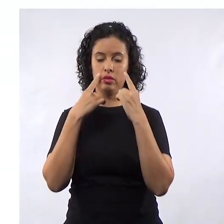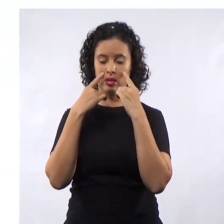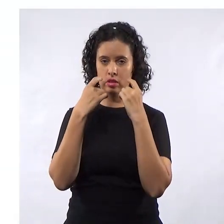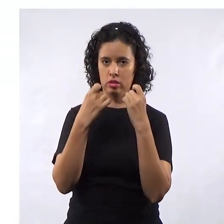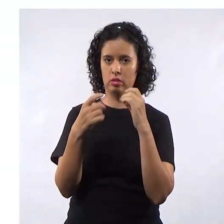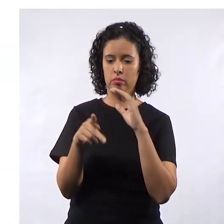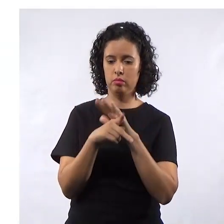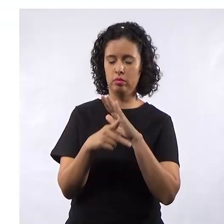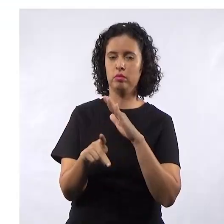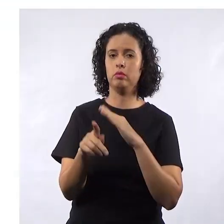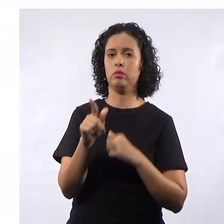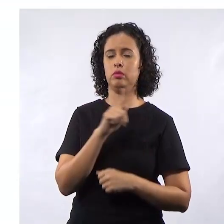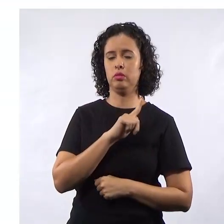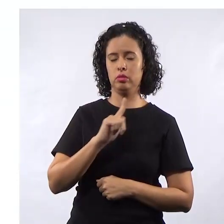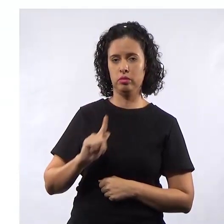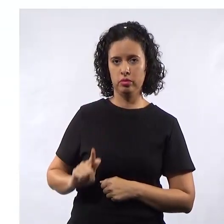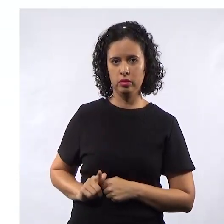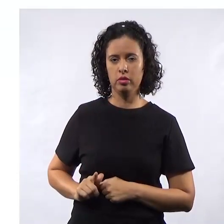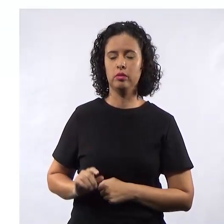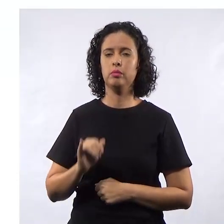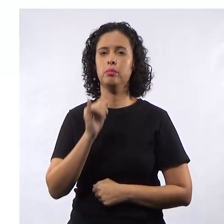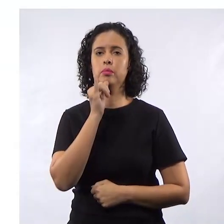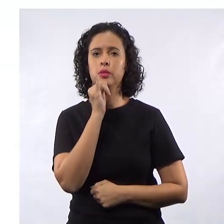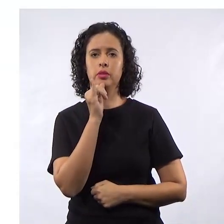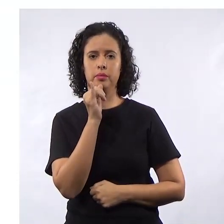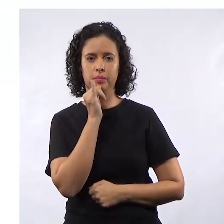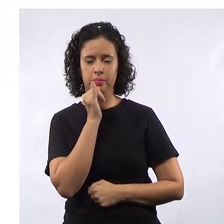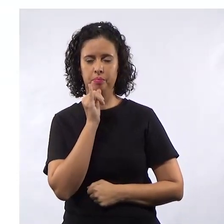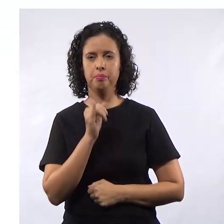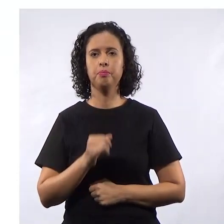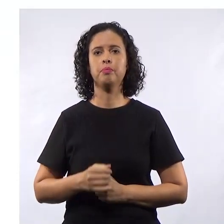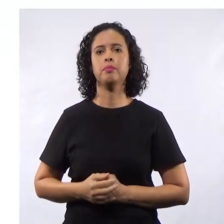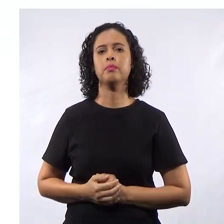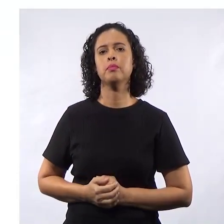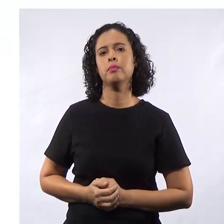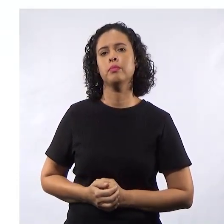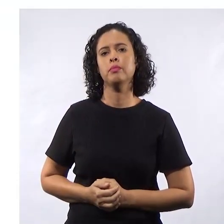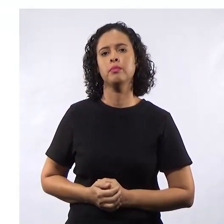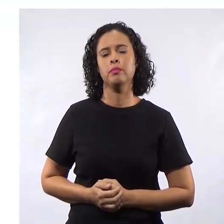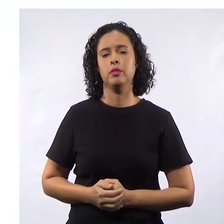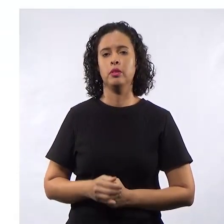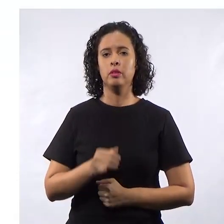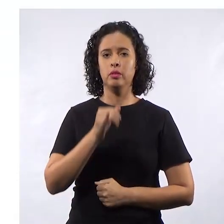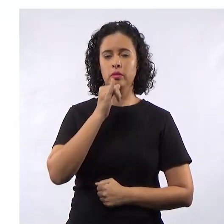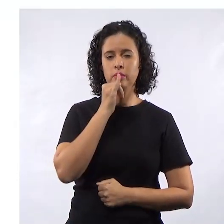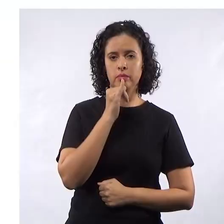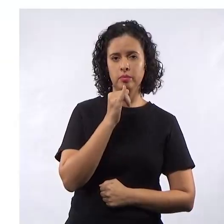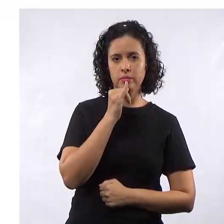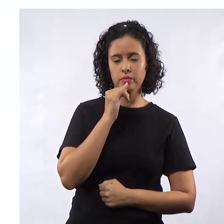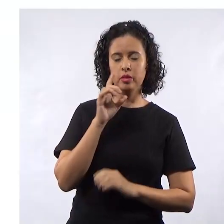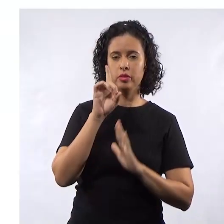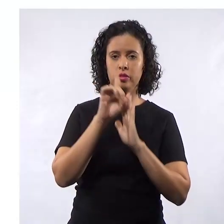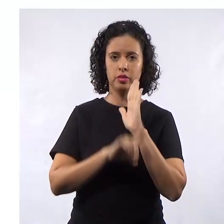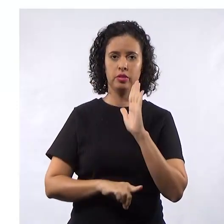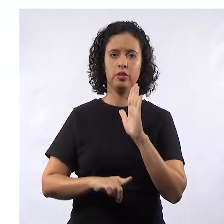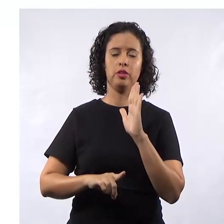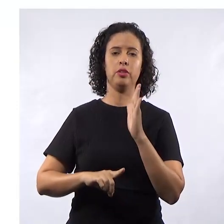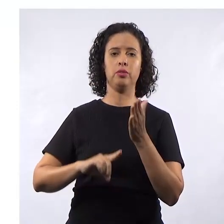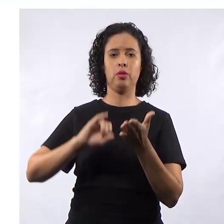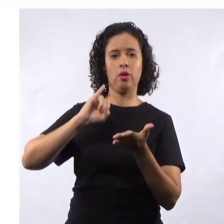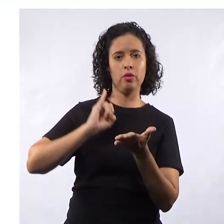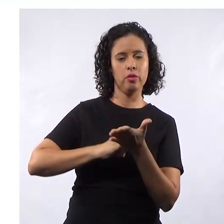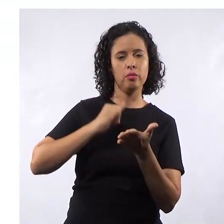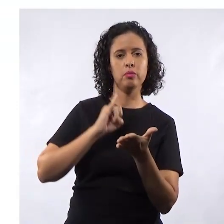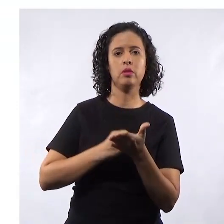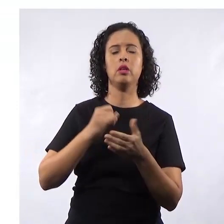tá? A gente pode trazer aqui exemplo de direito público, tá? O direito tributário,